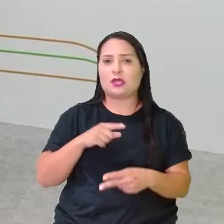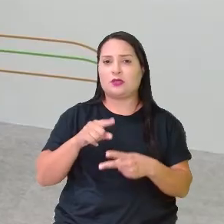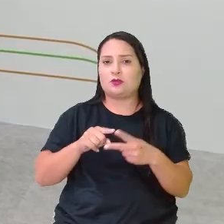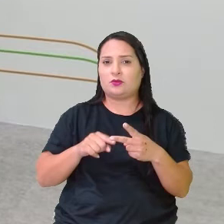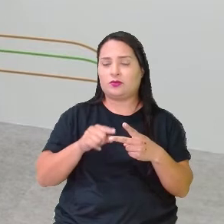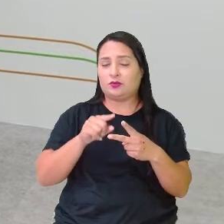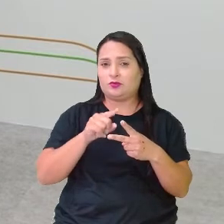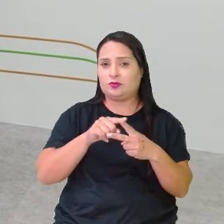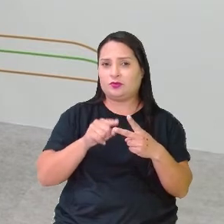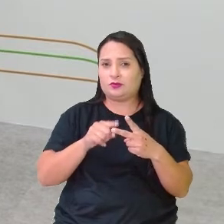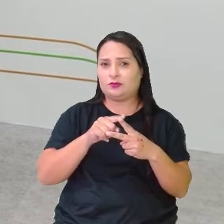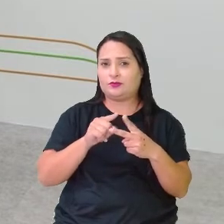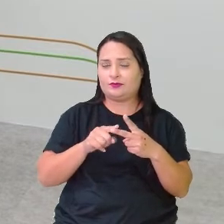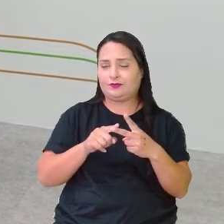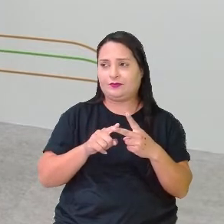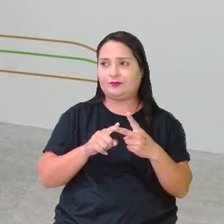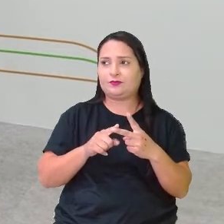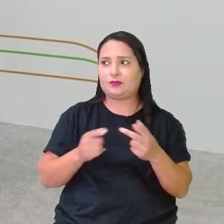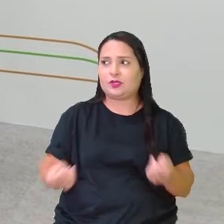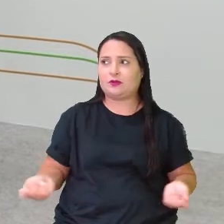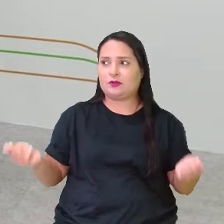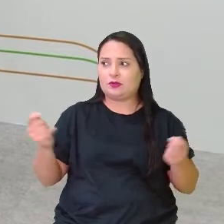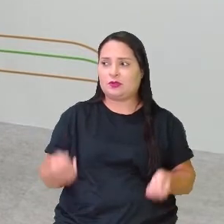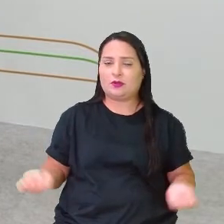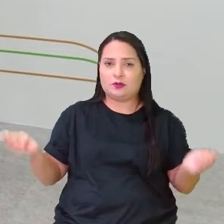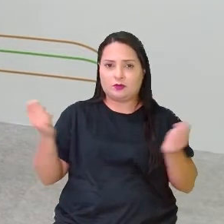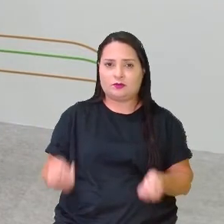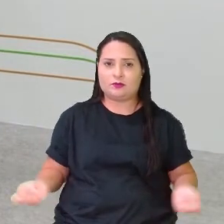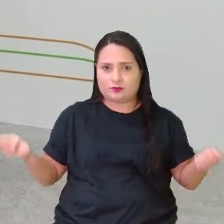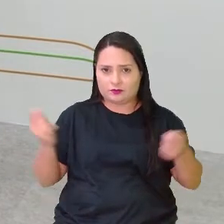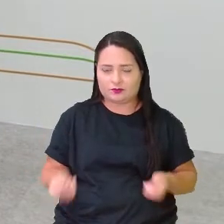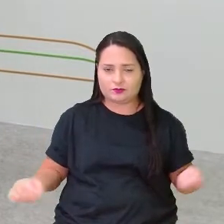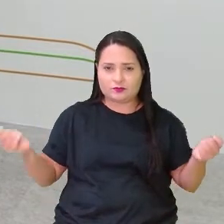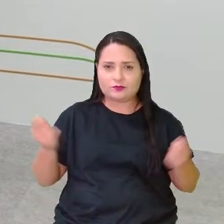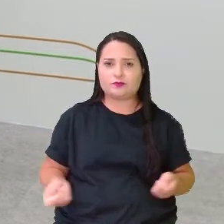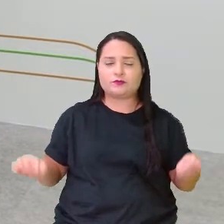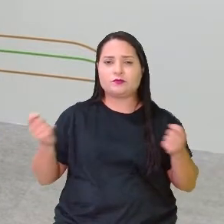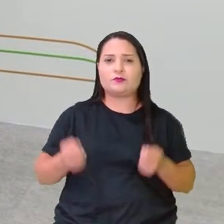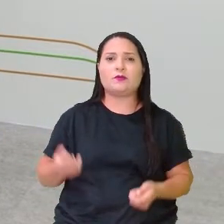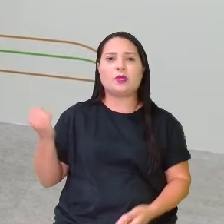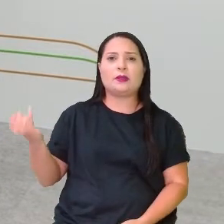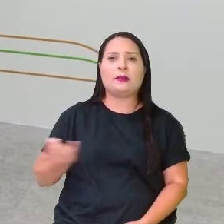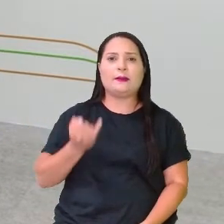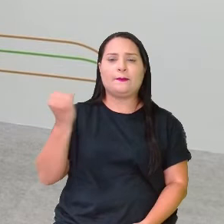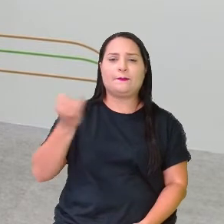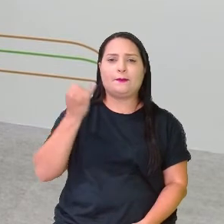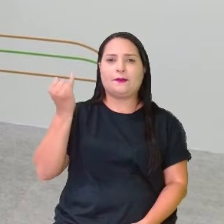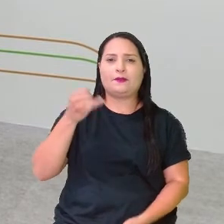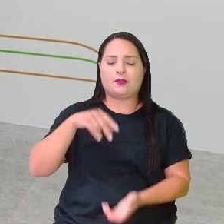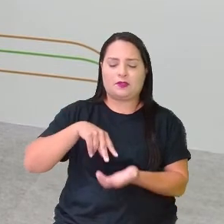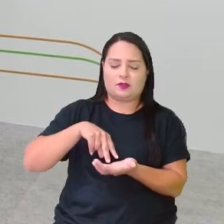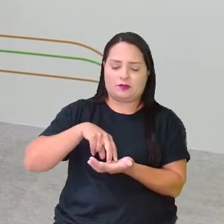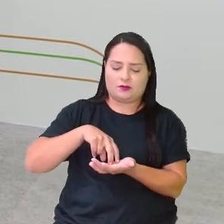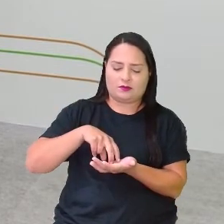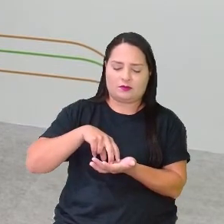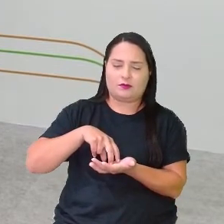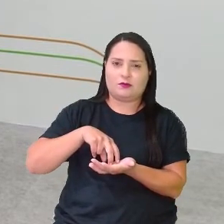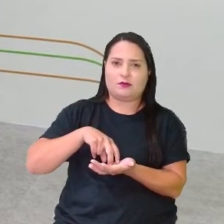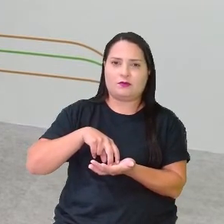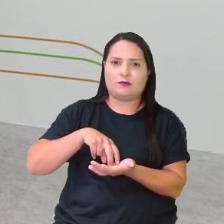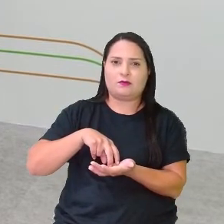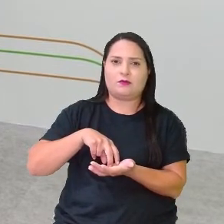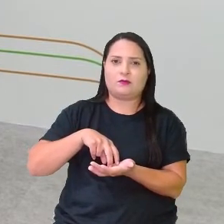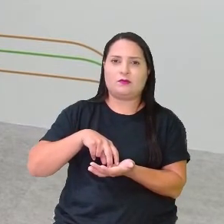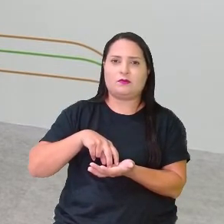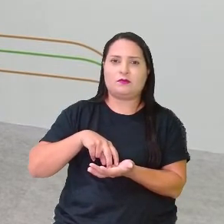pular corda. A gente pode pular. É sempre importante deixar o joelho um pouco flexionado